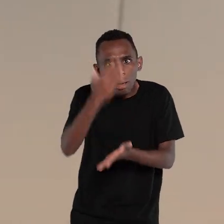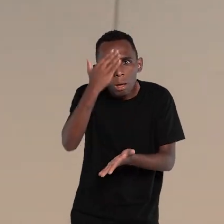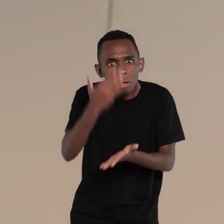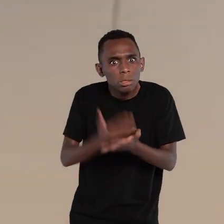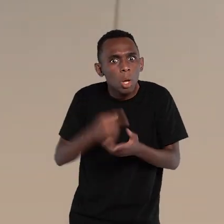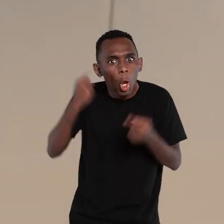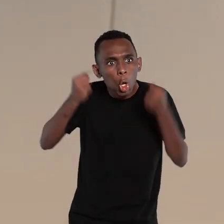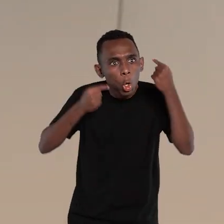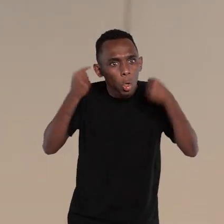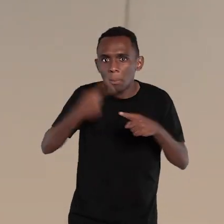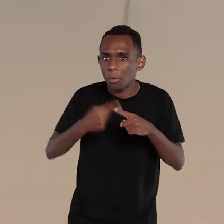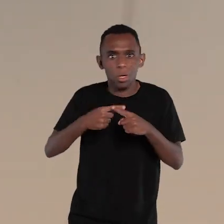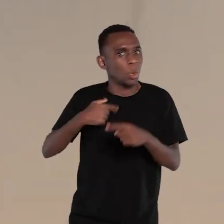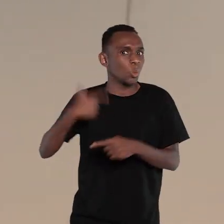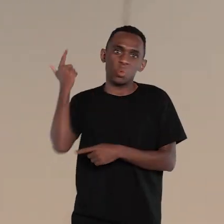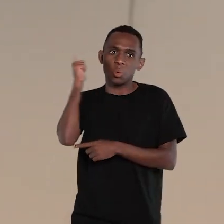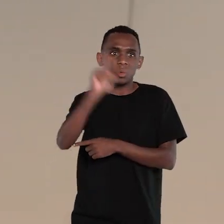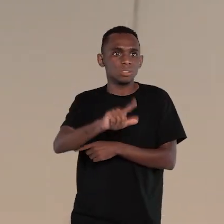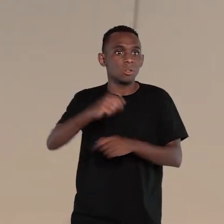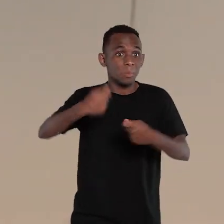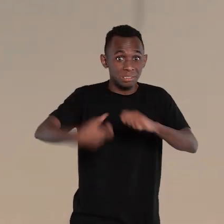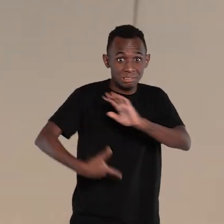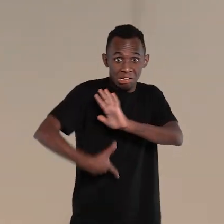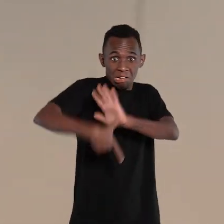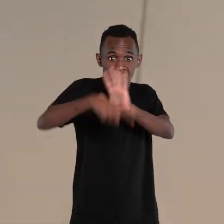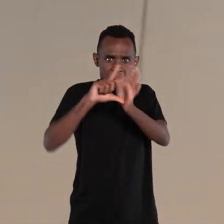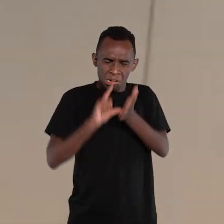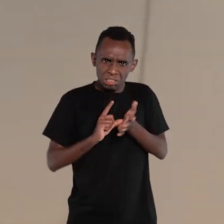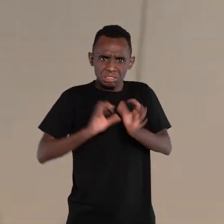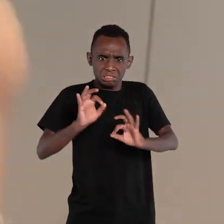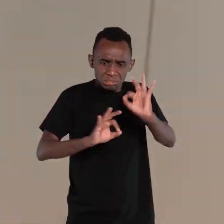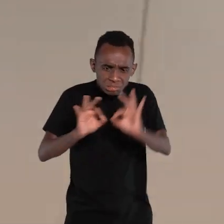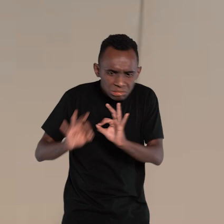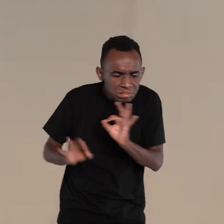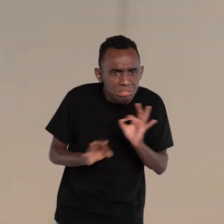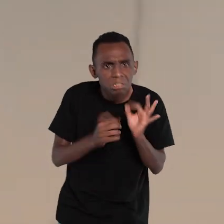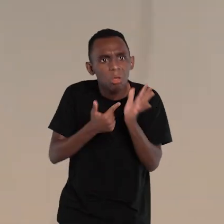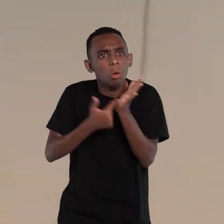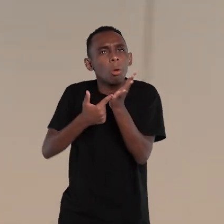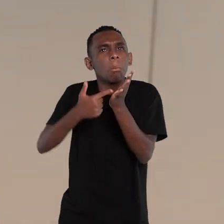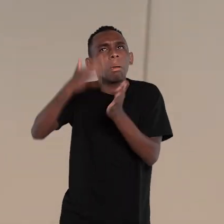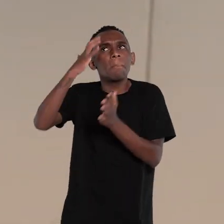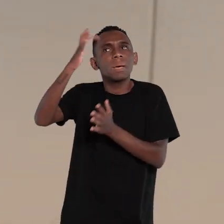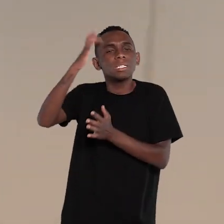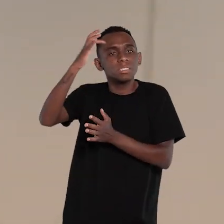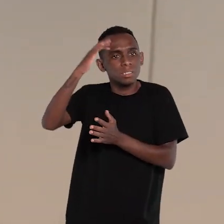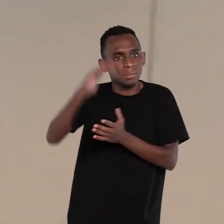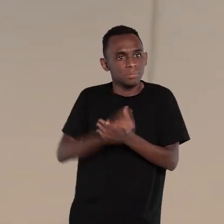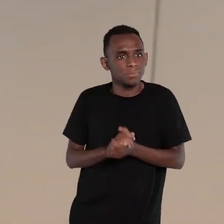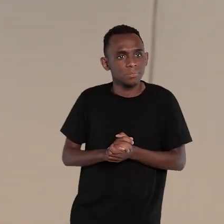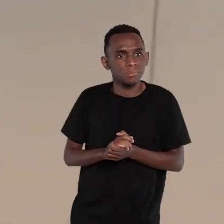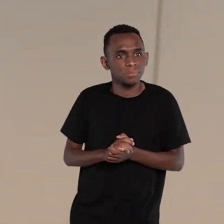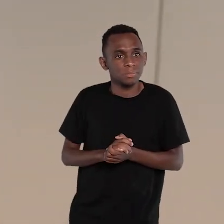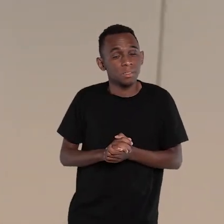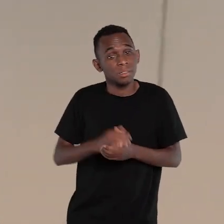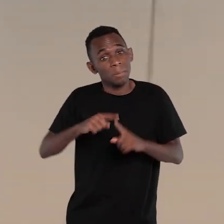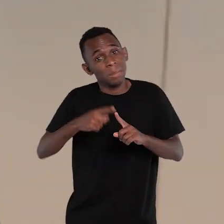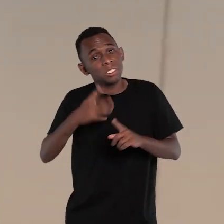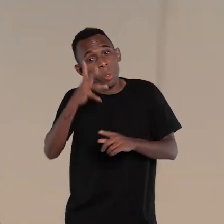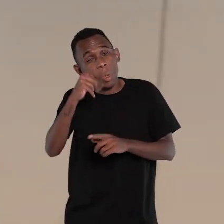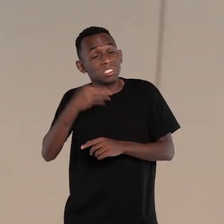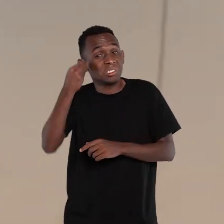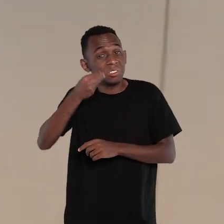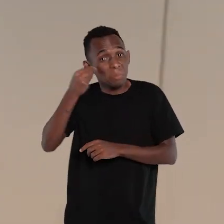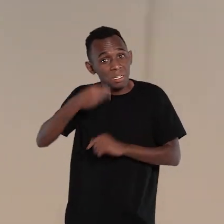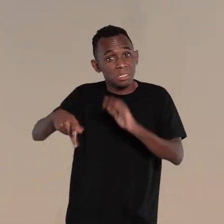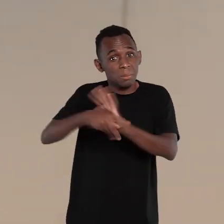loucura. Não consigo trabalhar assim, eu preciso ter pelo menos um rascunho da história na minha cabeça. Não sei, talvez se pela